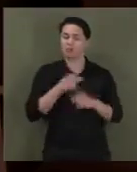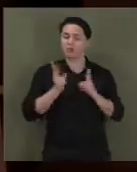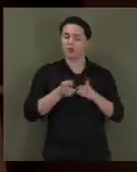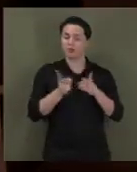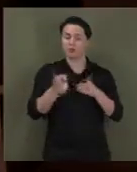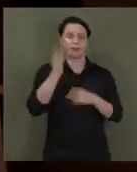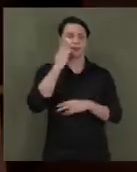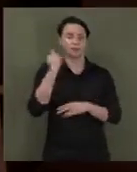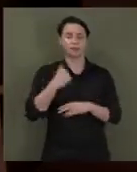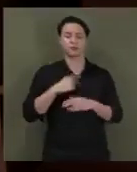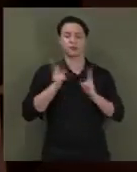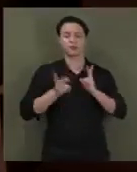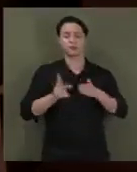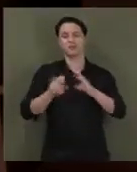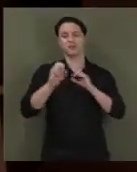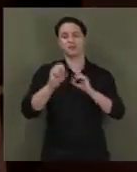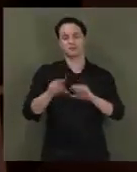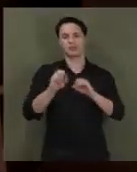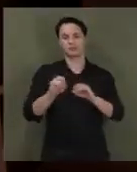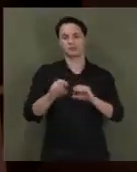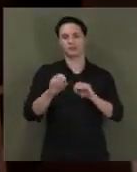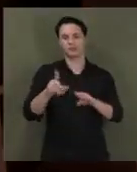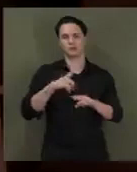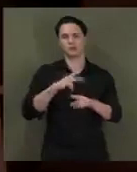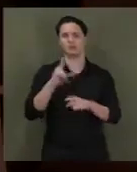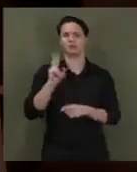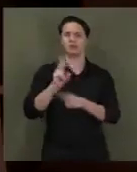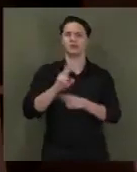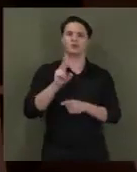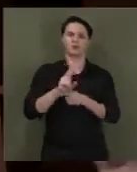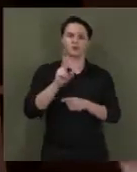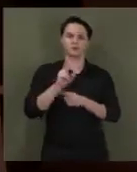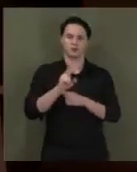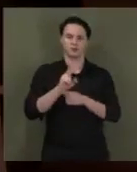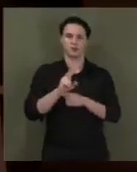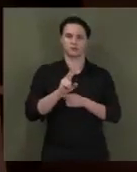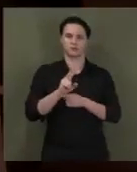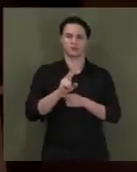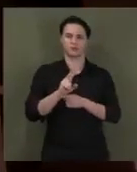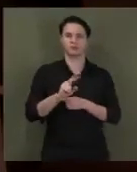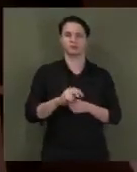seus ensinamentos e defender, claro, e defender